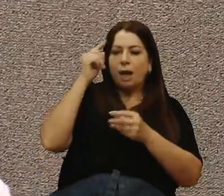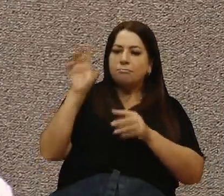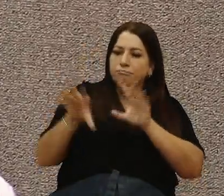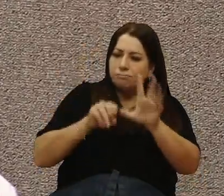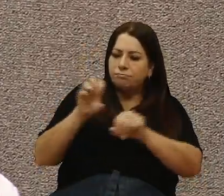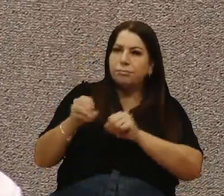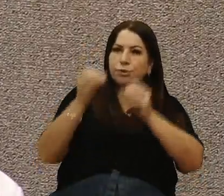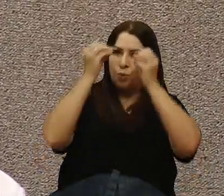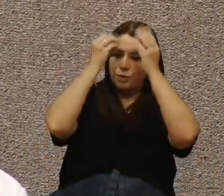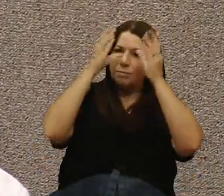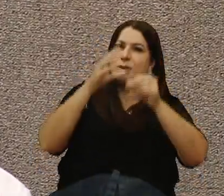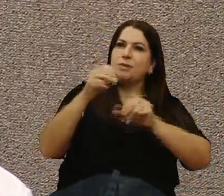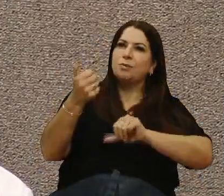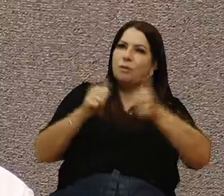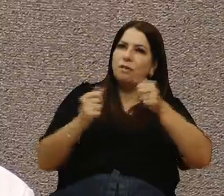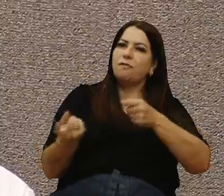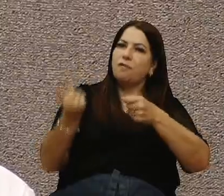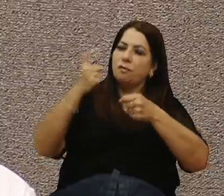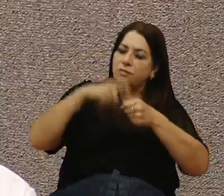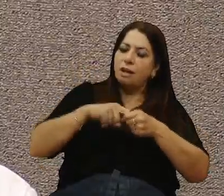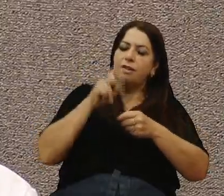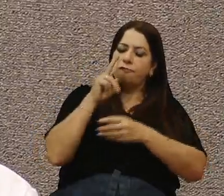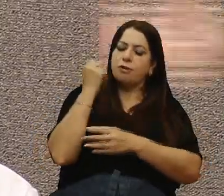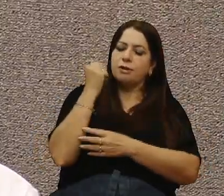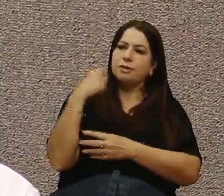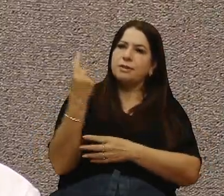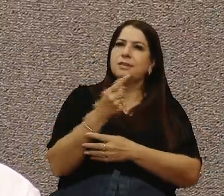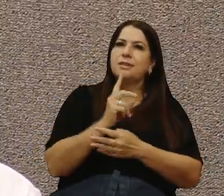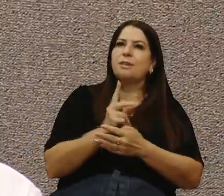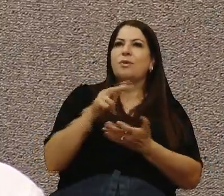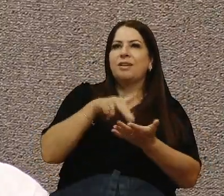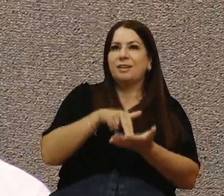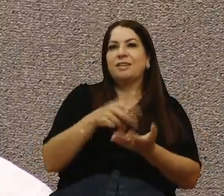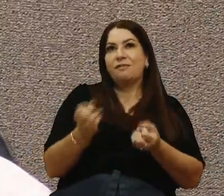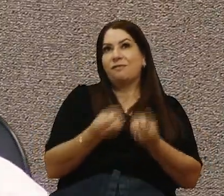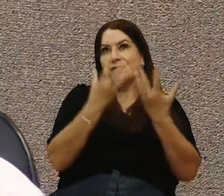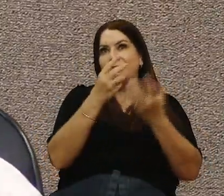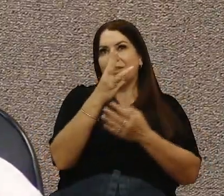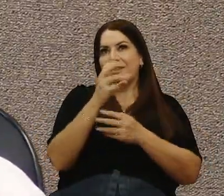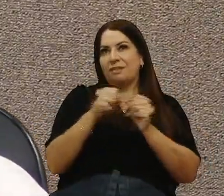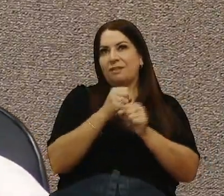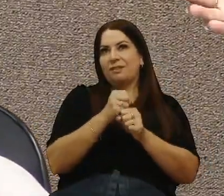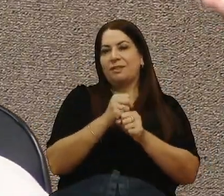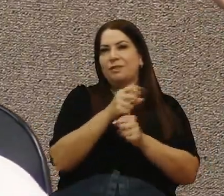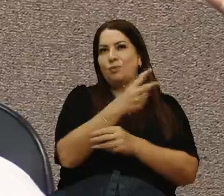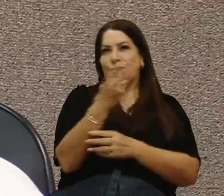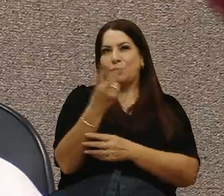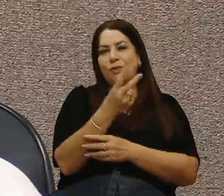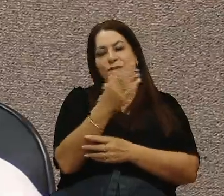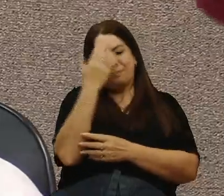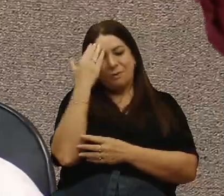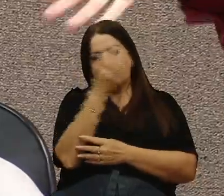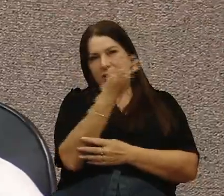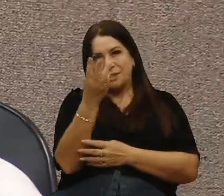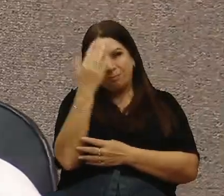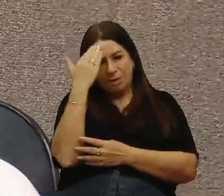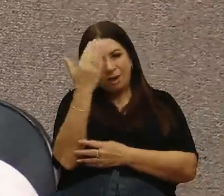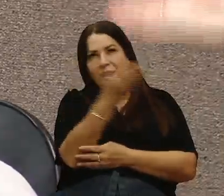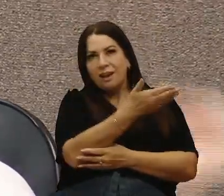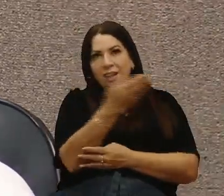buscar qualificação, retomar, fortalecer. E estão aqui celebrando esses 30 anos. Gilmar, Simone e Fábio, muito obrigada a vocês